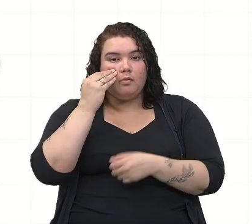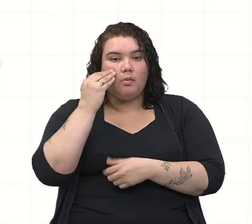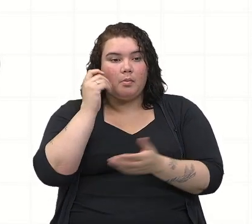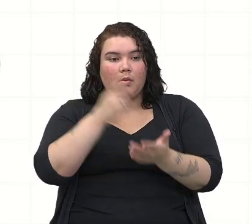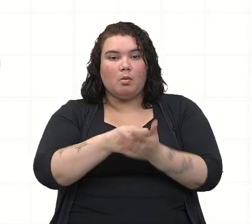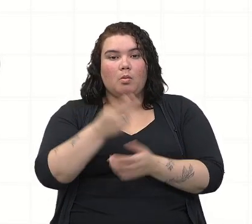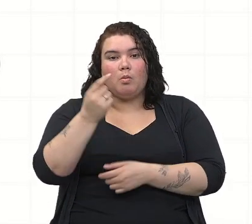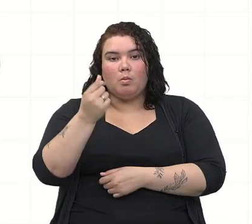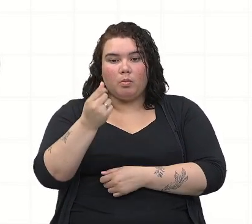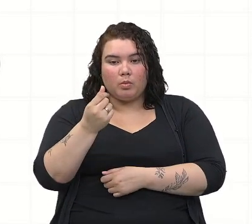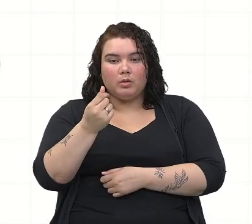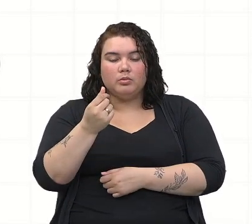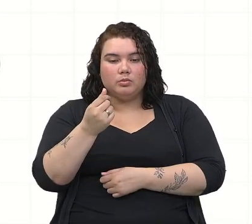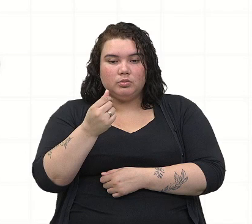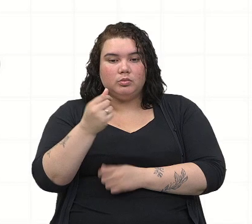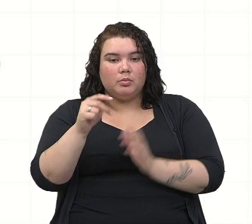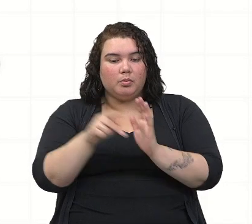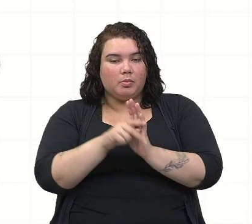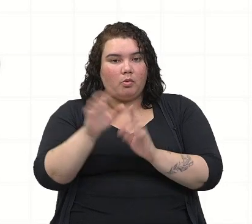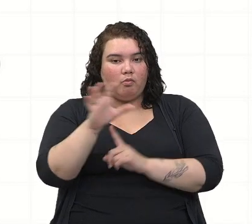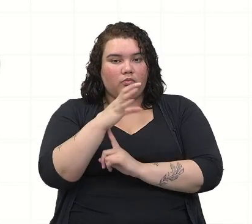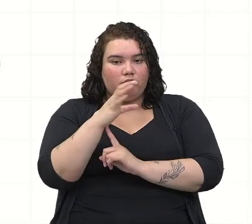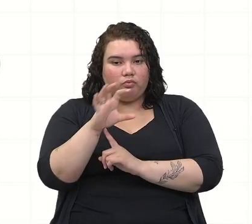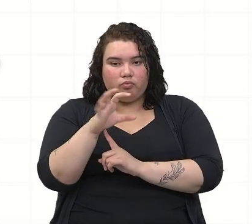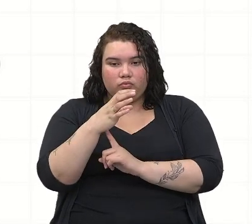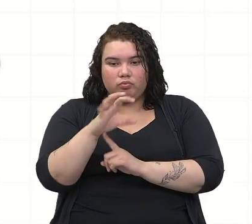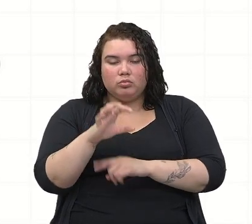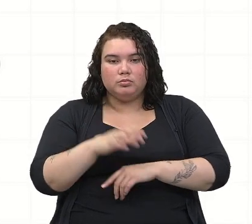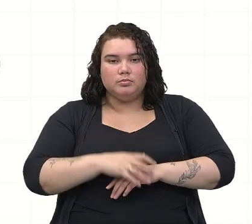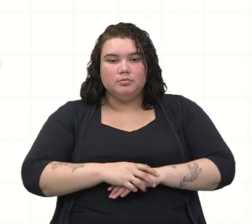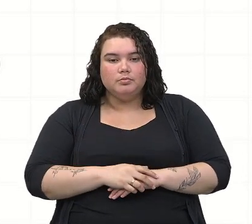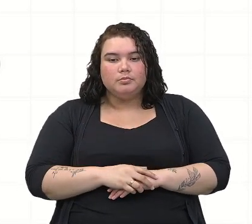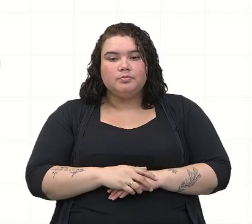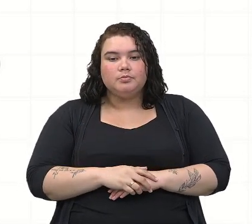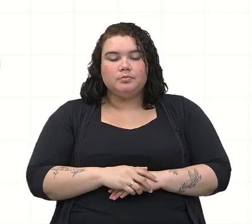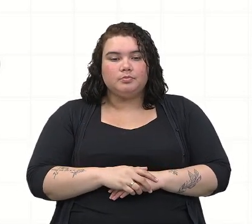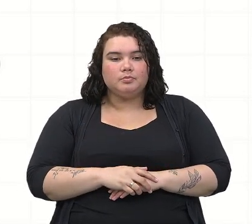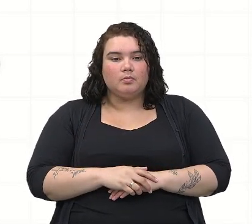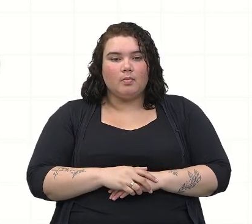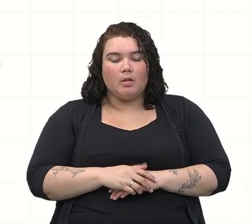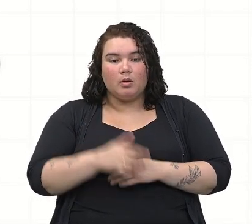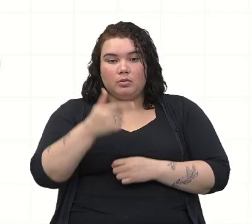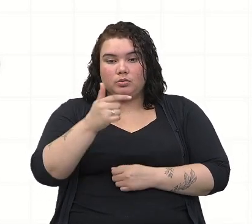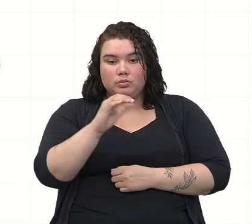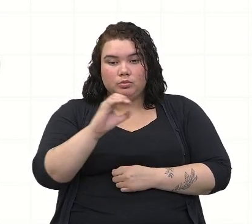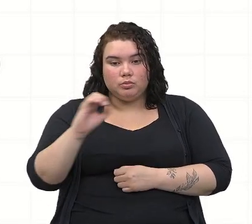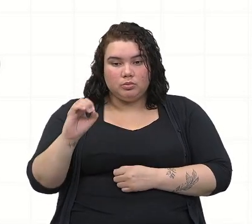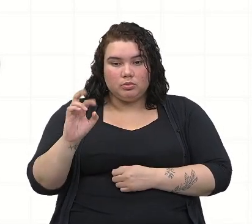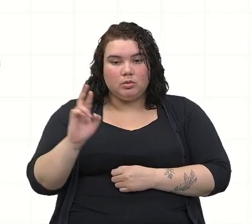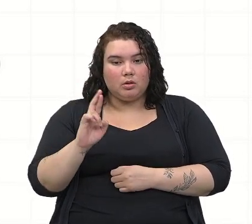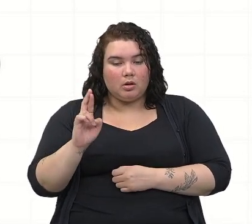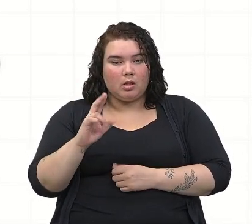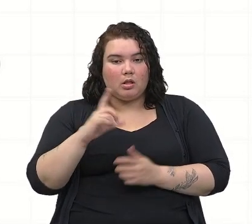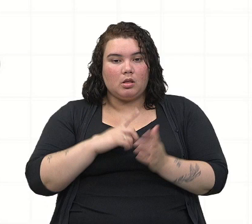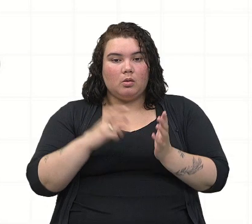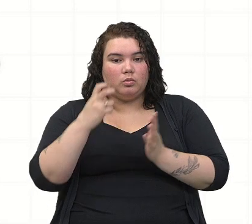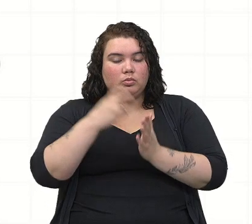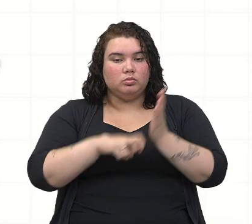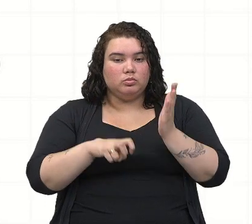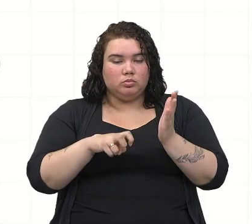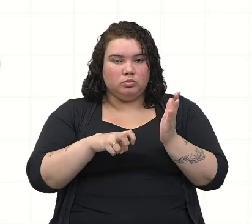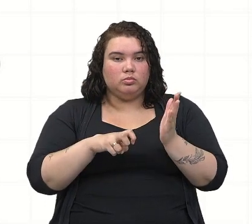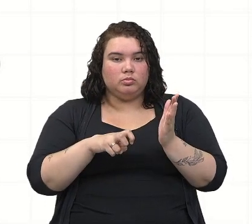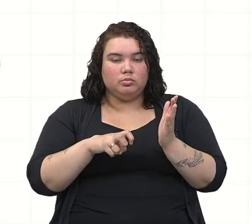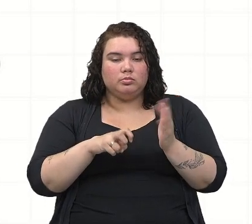né? Ó, qual foi o valor que foi pago? Então vamos lá. R$200. Aí você ganha um desconto. O que